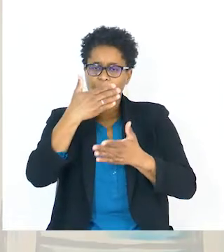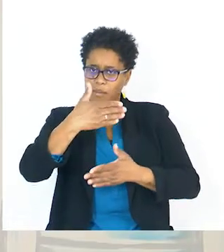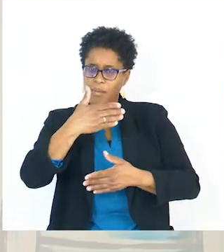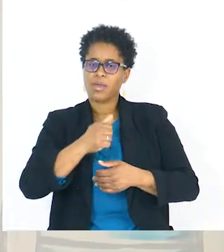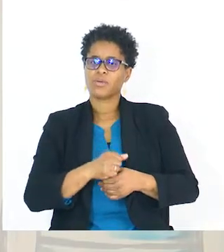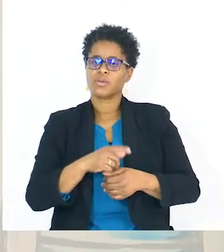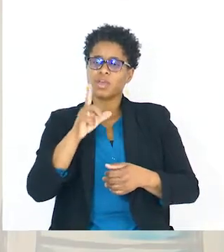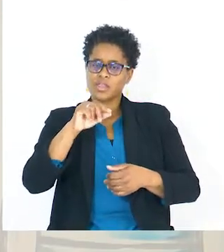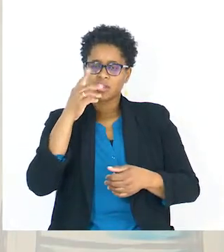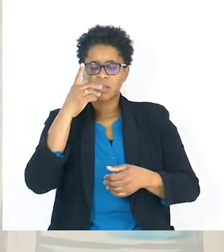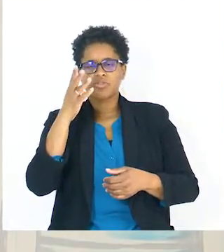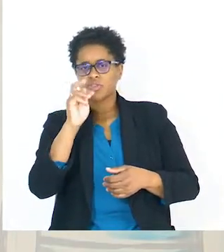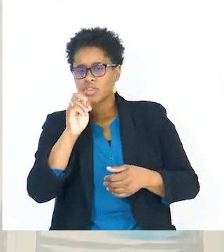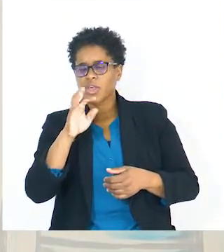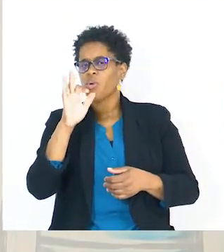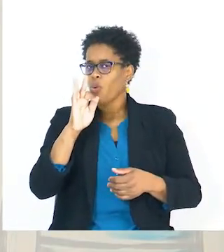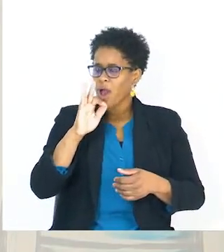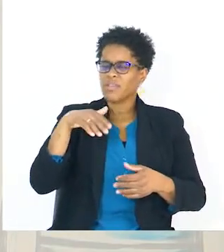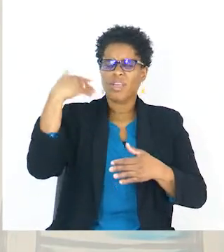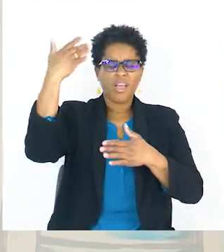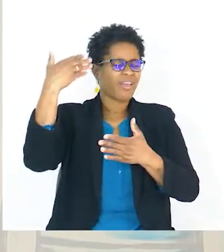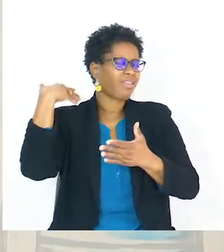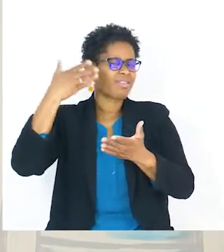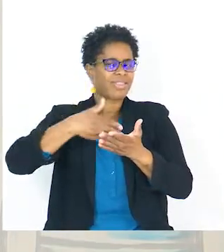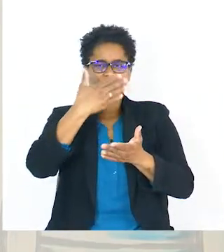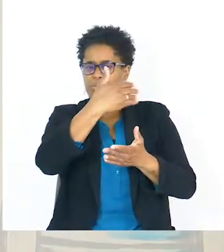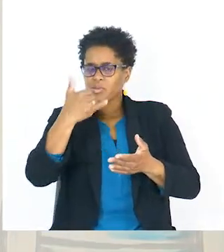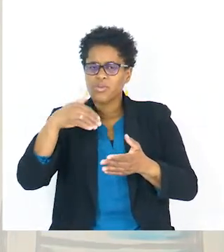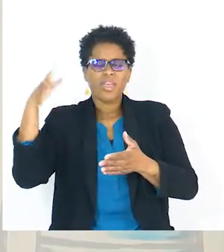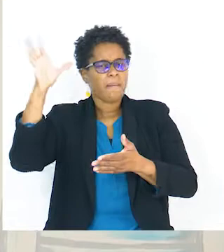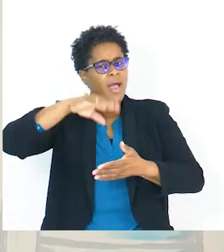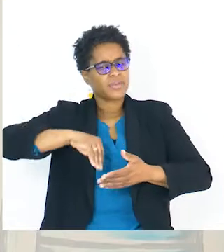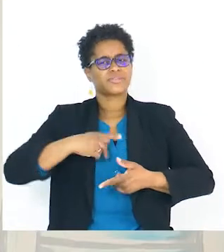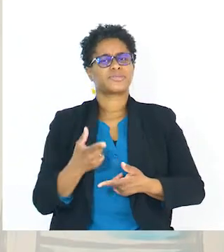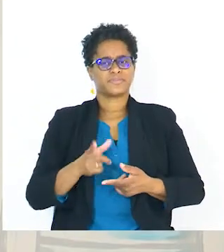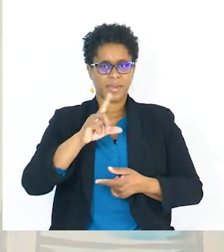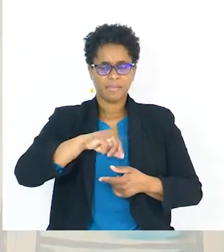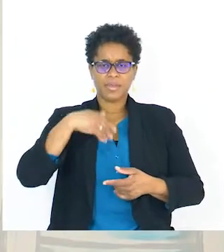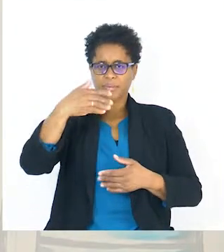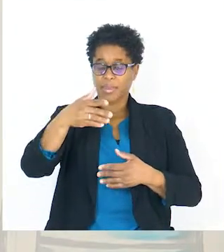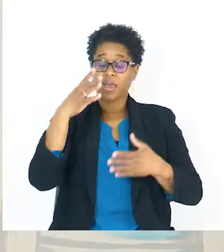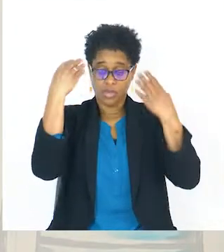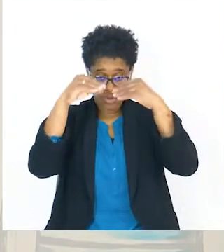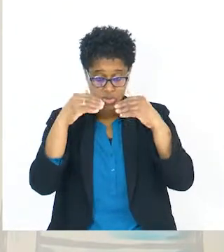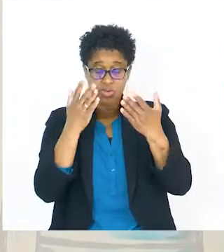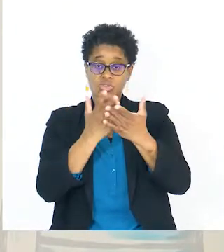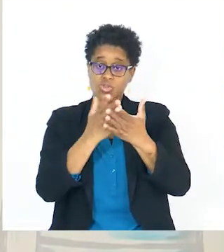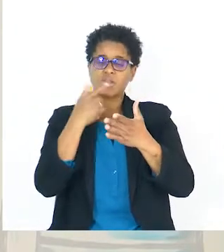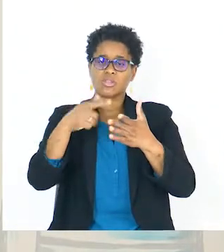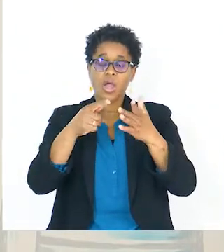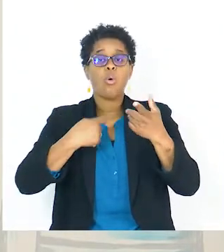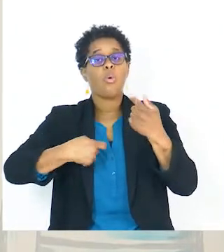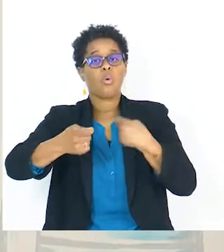ano, terceiro, quarto e vai até 12º e até mais. Então, por isso a educação escolar